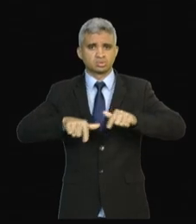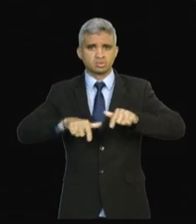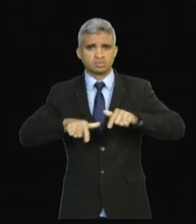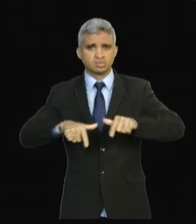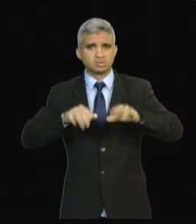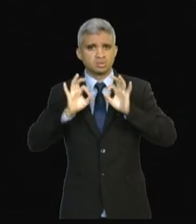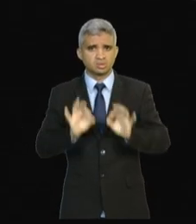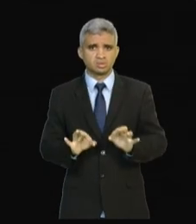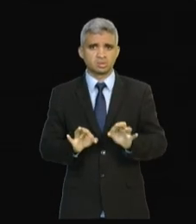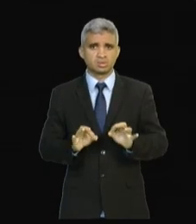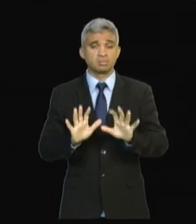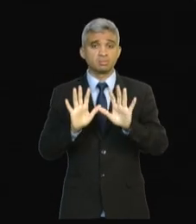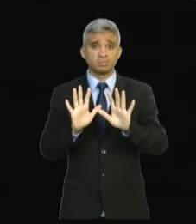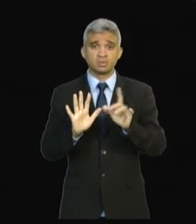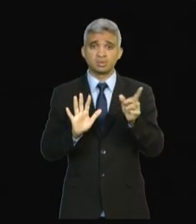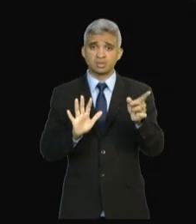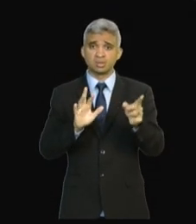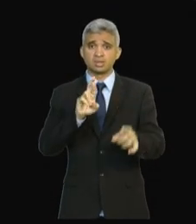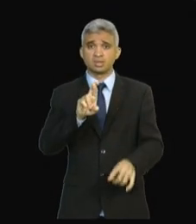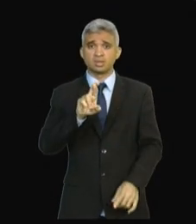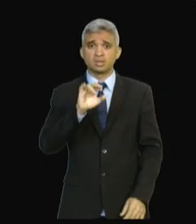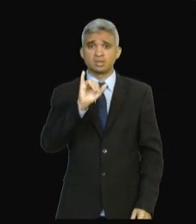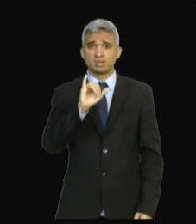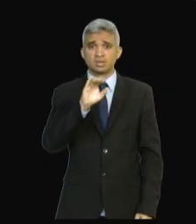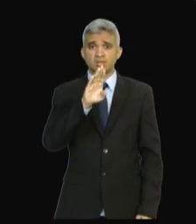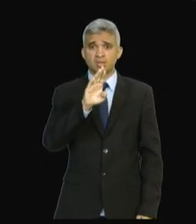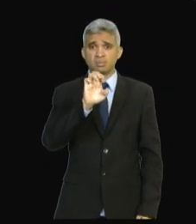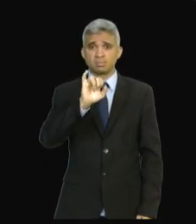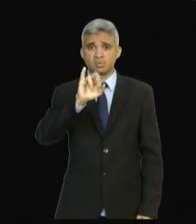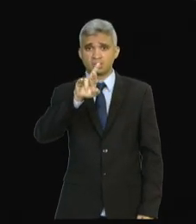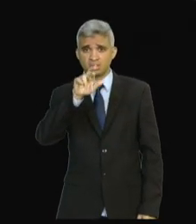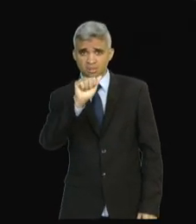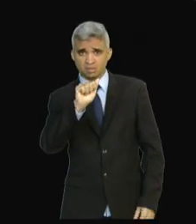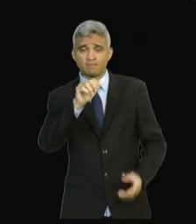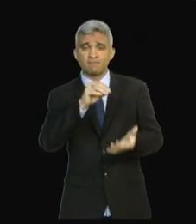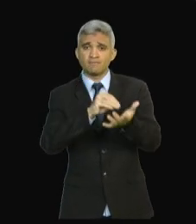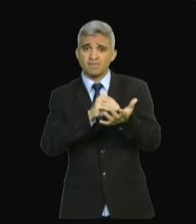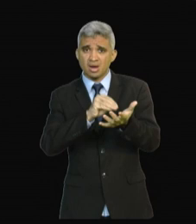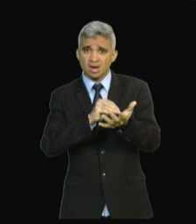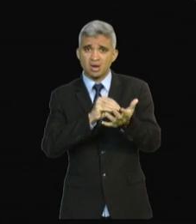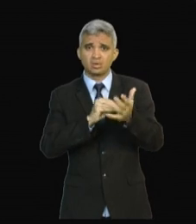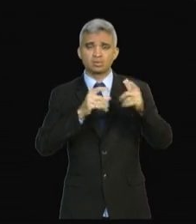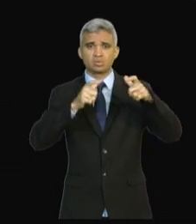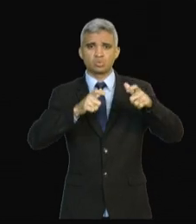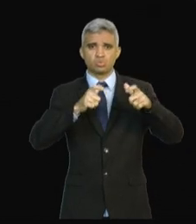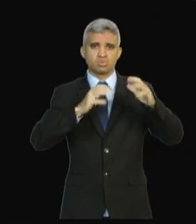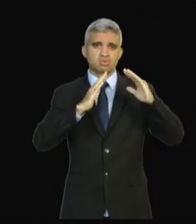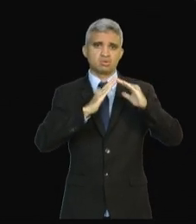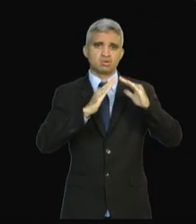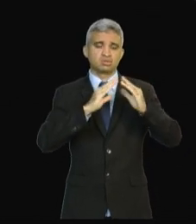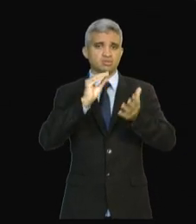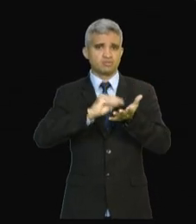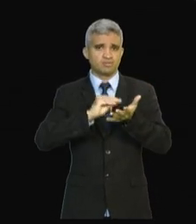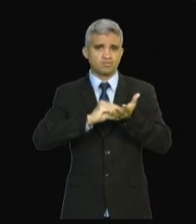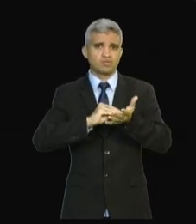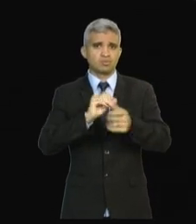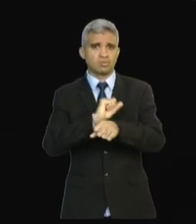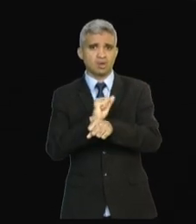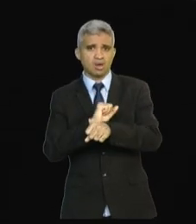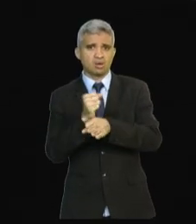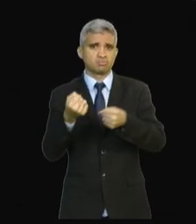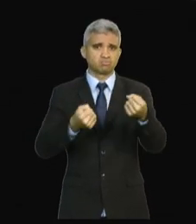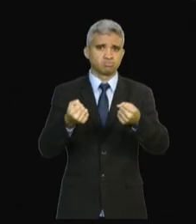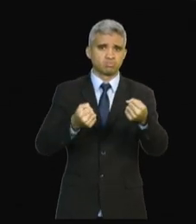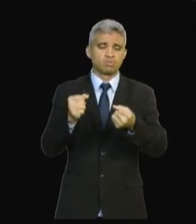isso é negado nesse momento também ali no povoado Ribeira, sem falar em outras situações. E eu queria